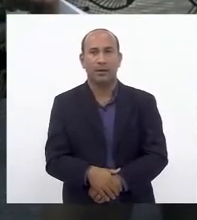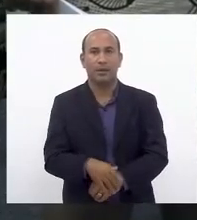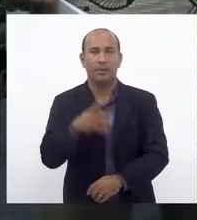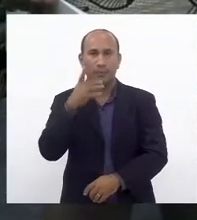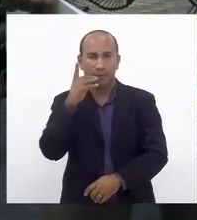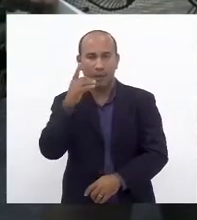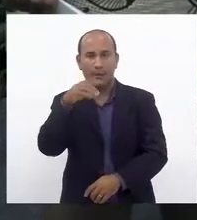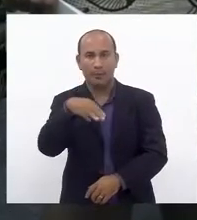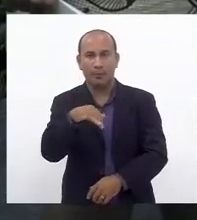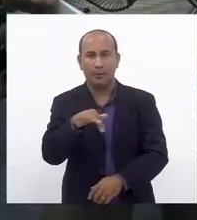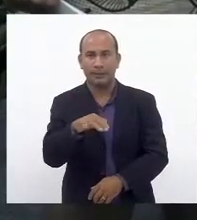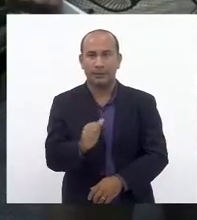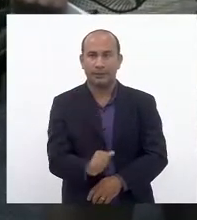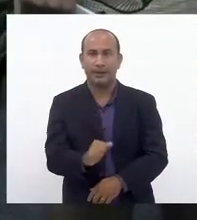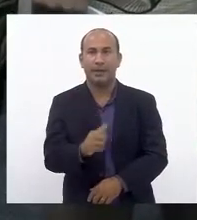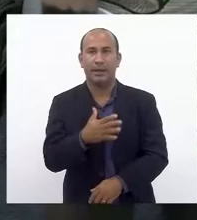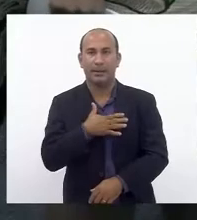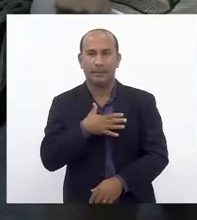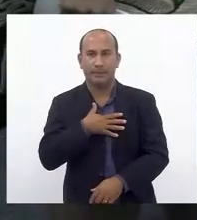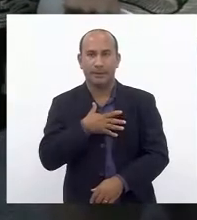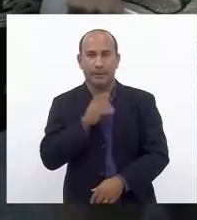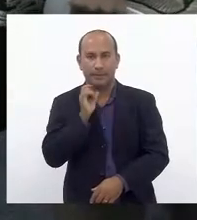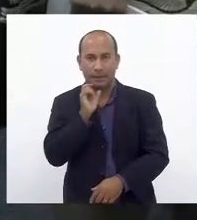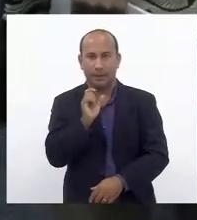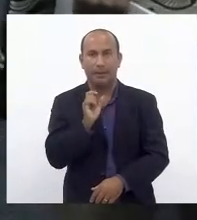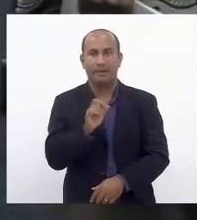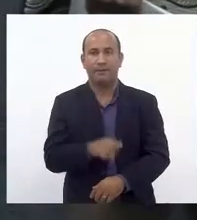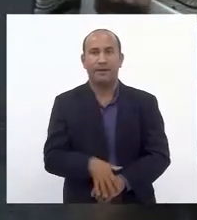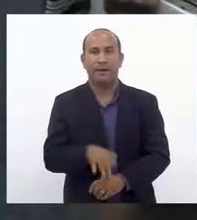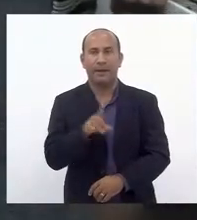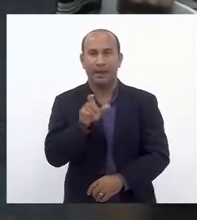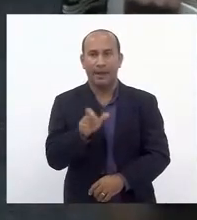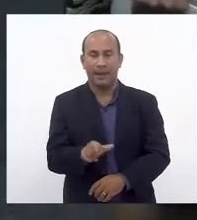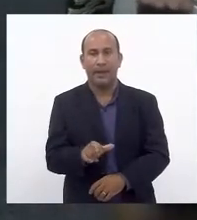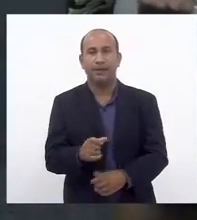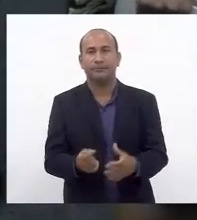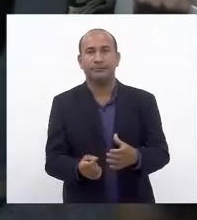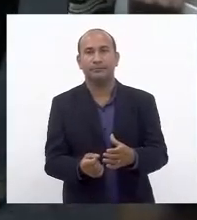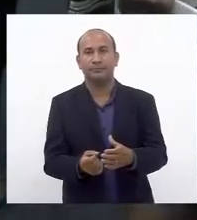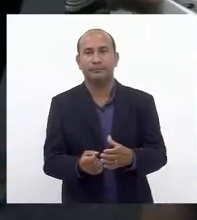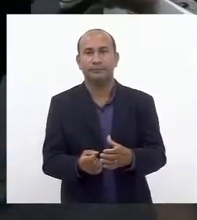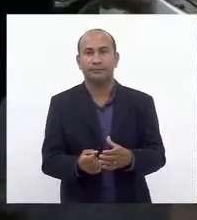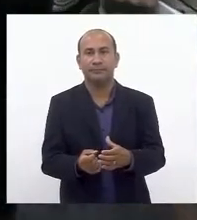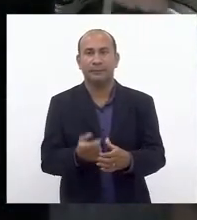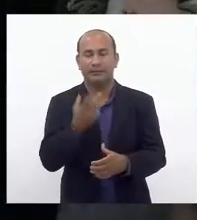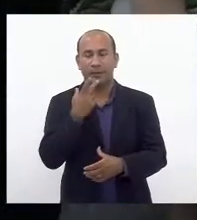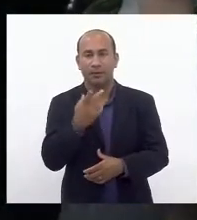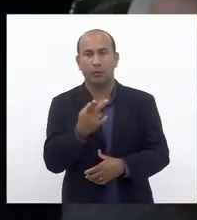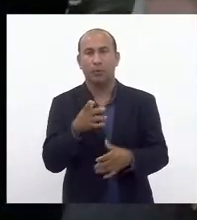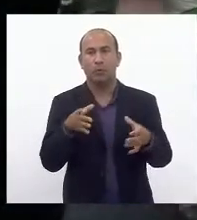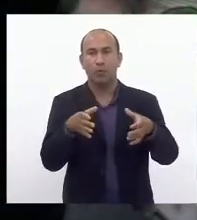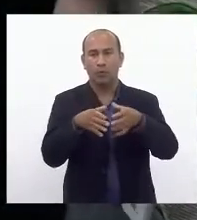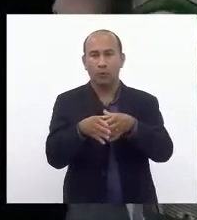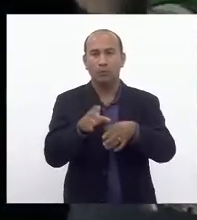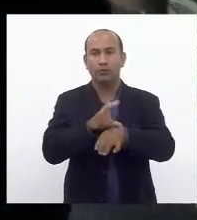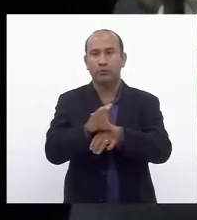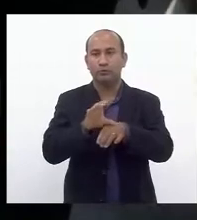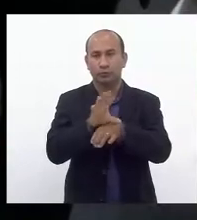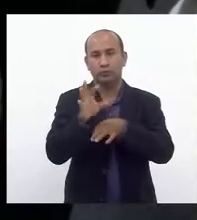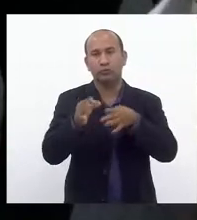Mônica as minhas palavras, ela aqui que deu parecer pela Comissão de Constituição e